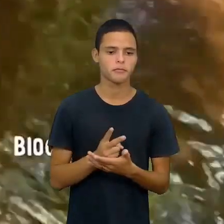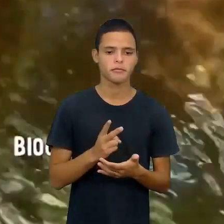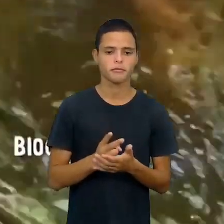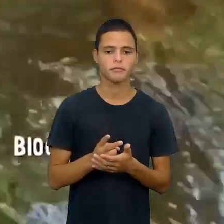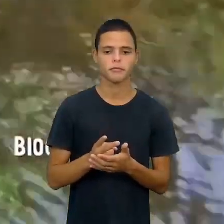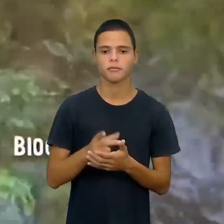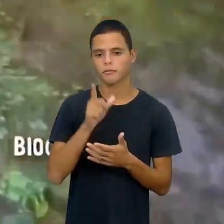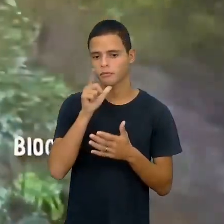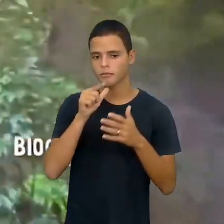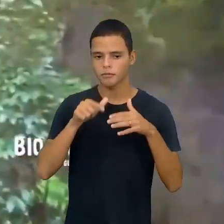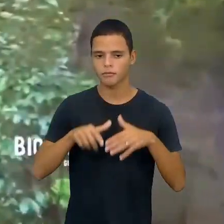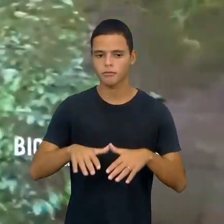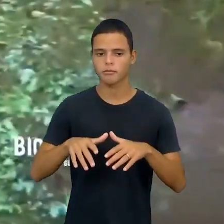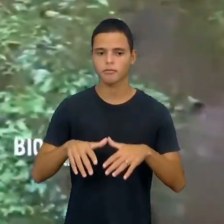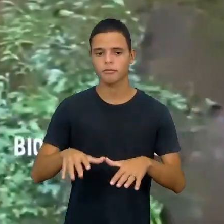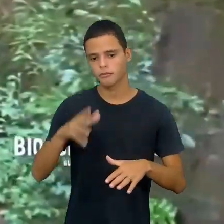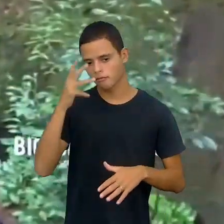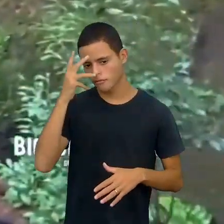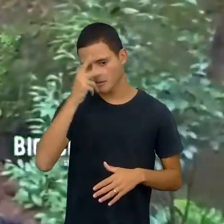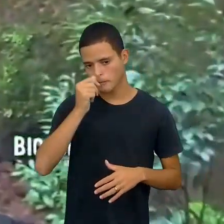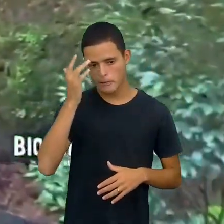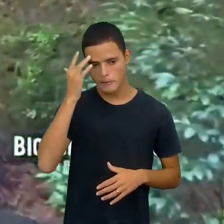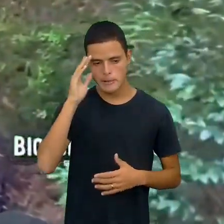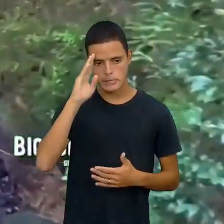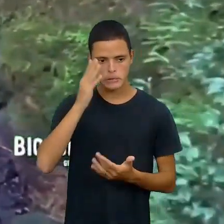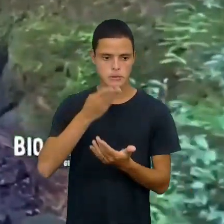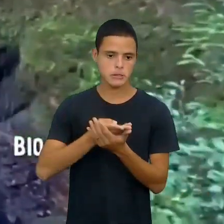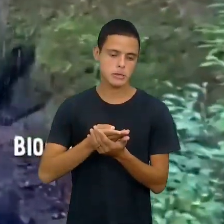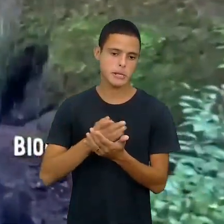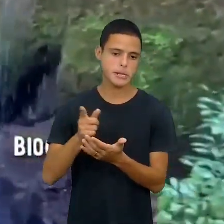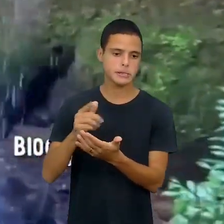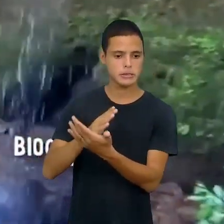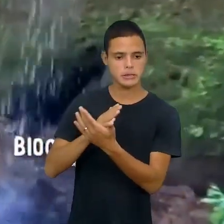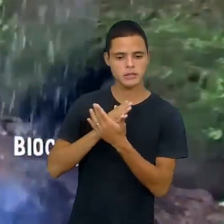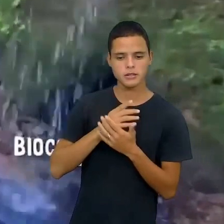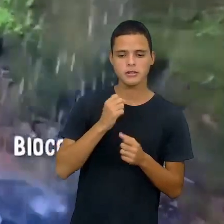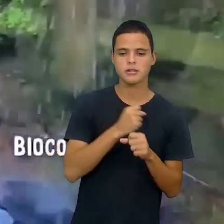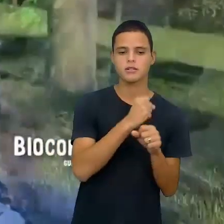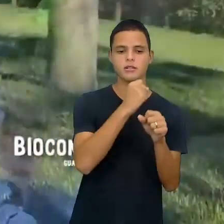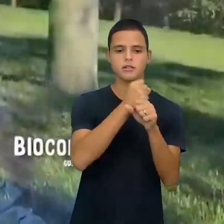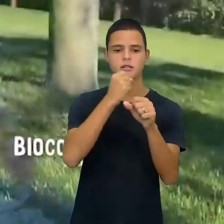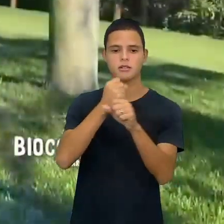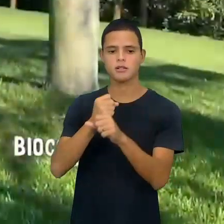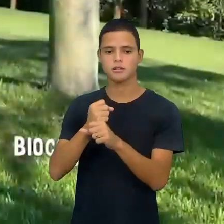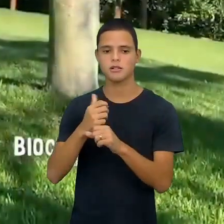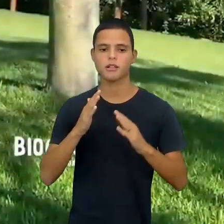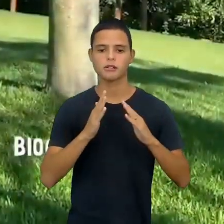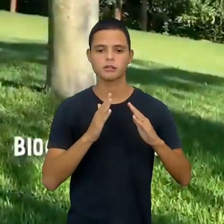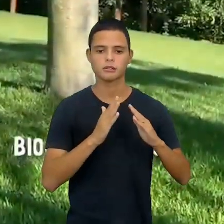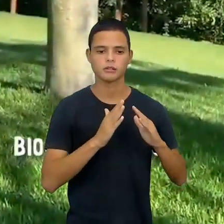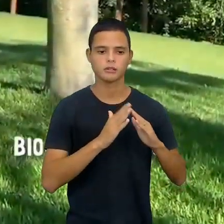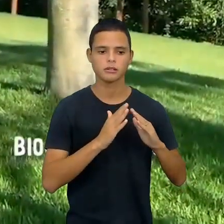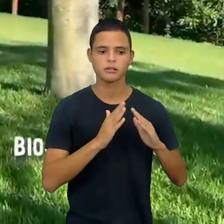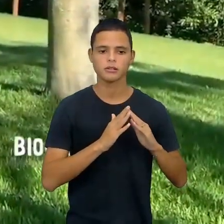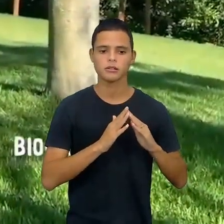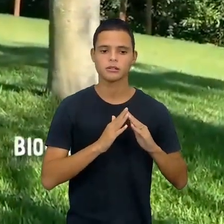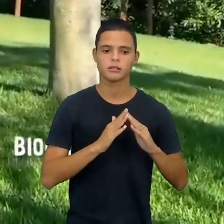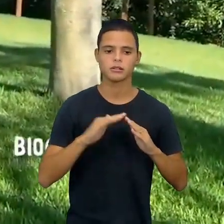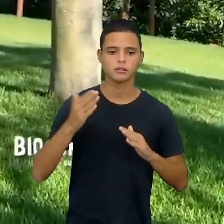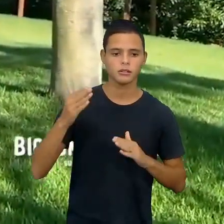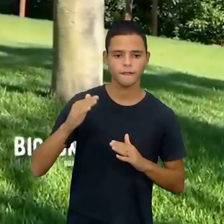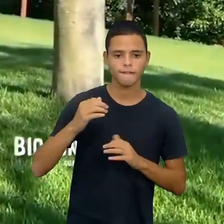bonita e acredito que foi ela que me trouxe até aqui para a construção dessa nossa casa. Por volta